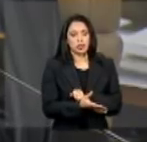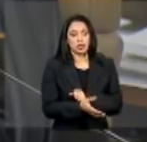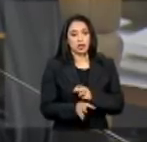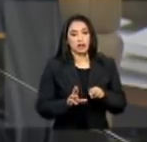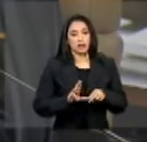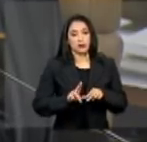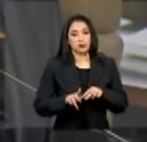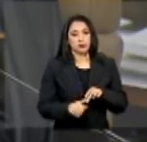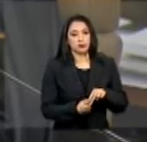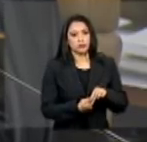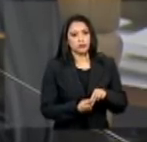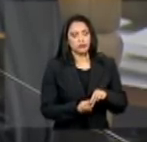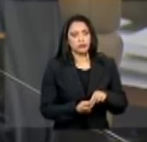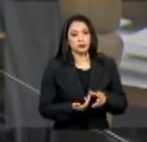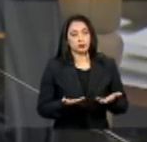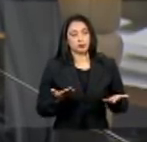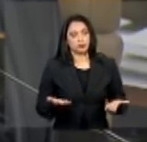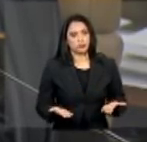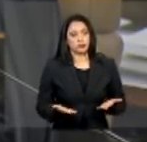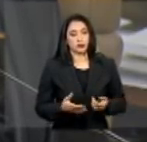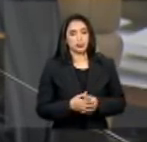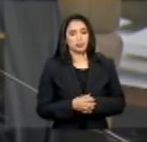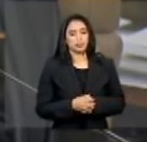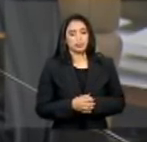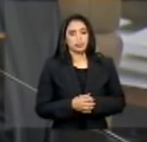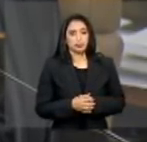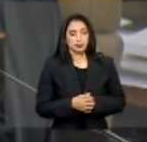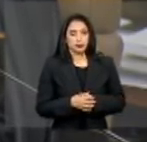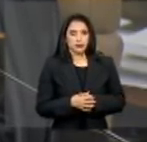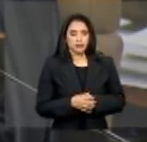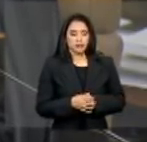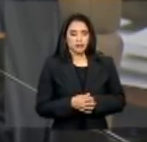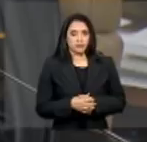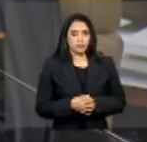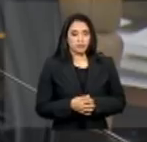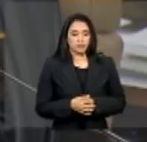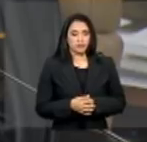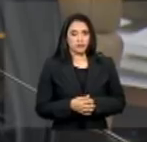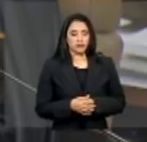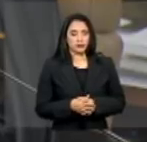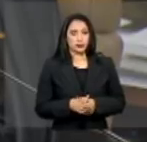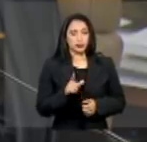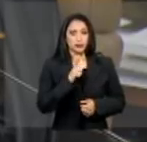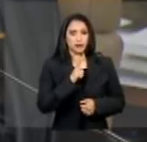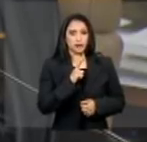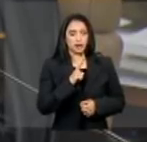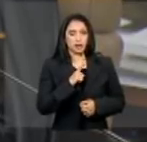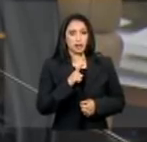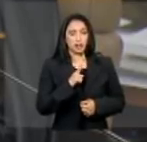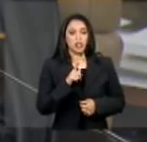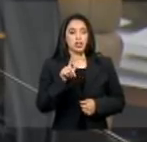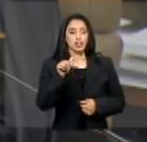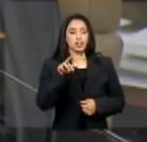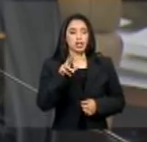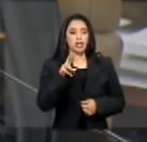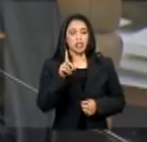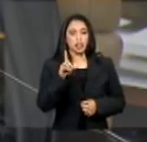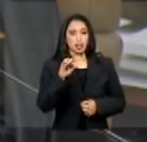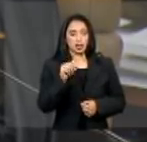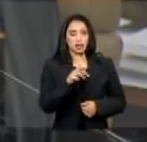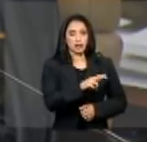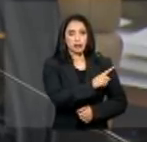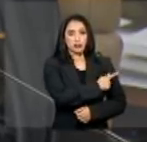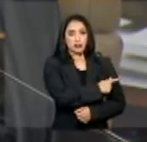em síntese segundo a denúncia o paciente na qualidade de gerente da petrobras teria recebido em